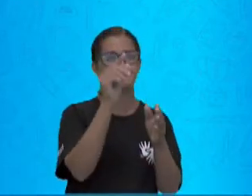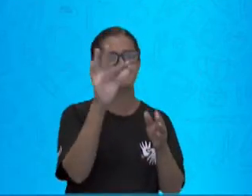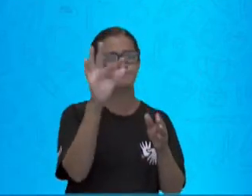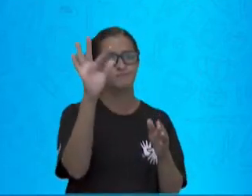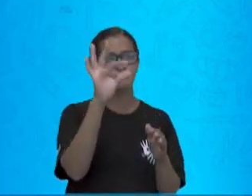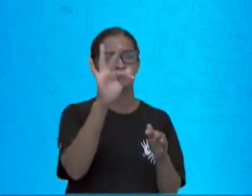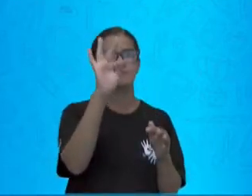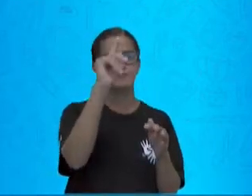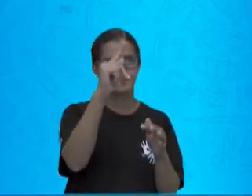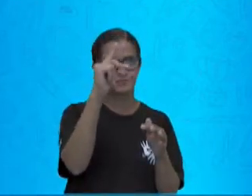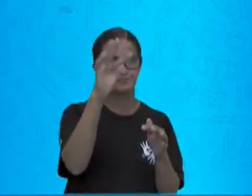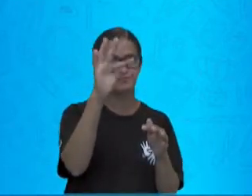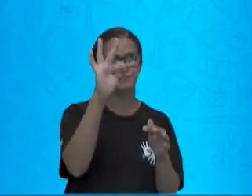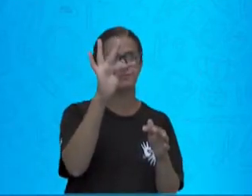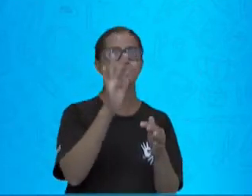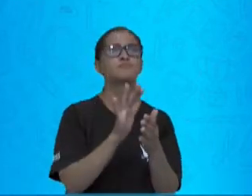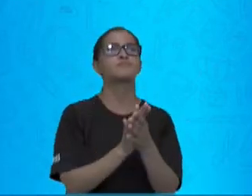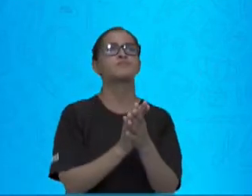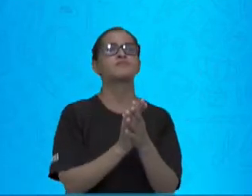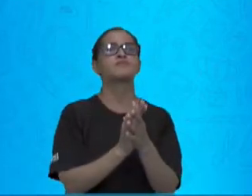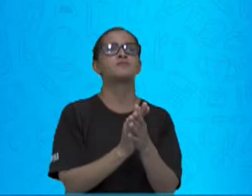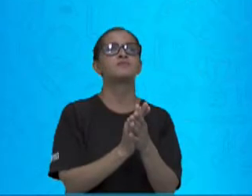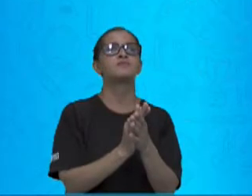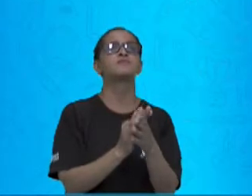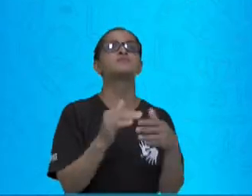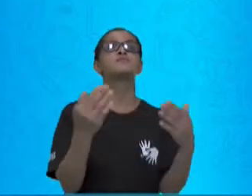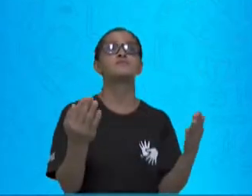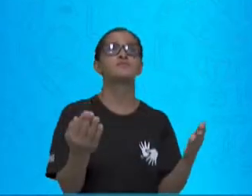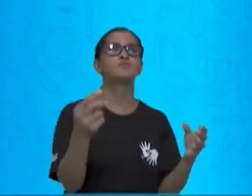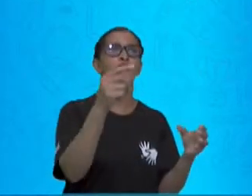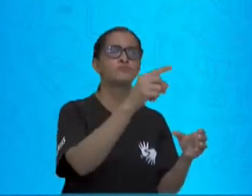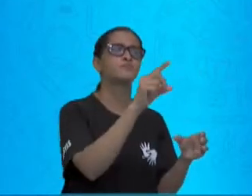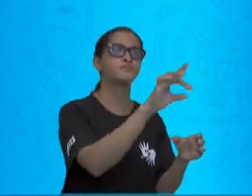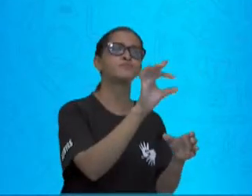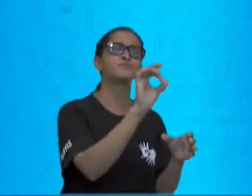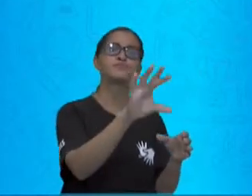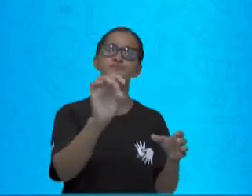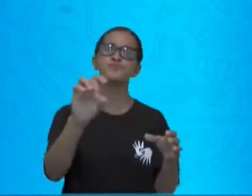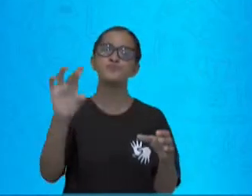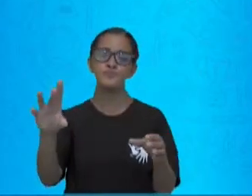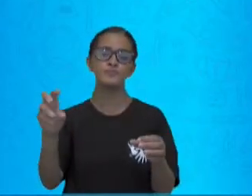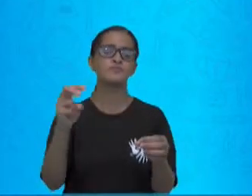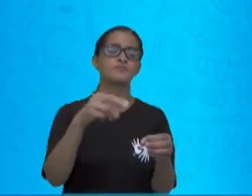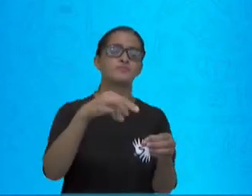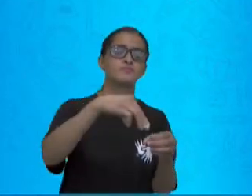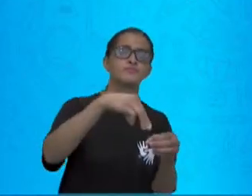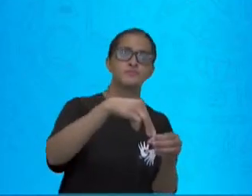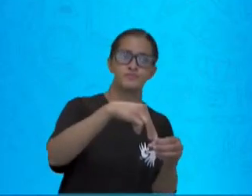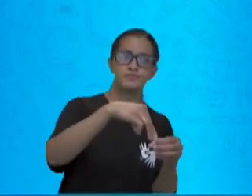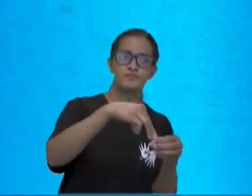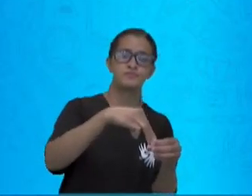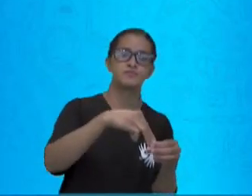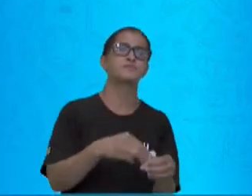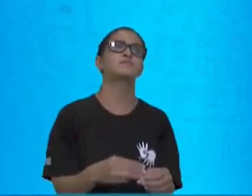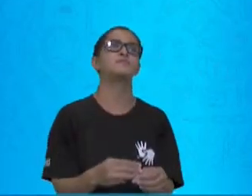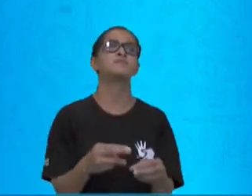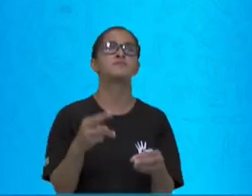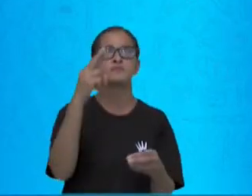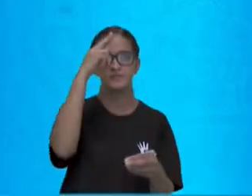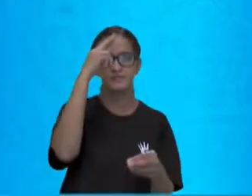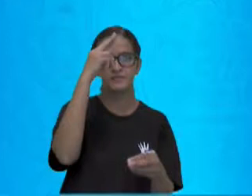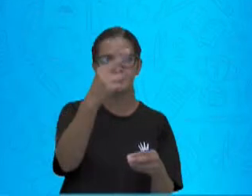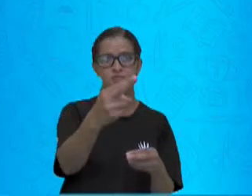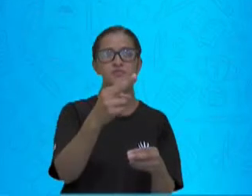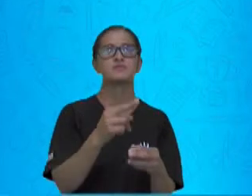distritos. Os distritos, eles são subdivisões que cada município tem a autonomia de fazer.